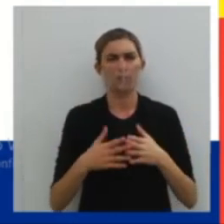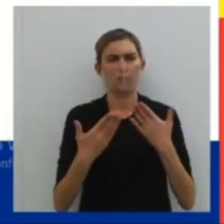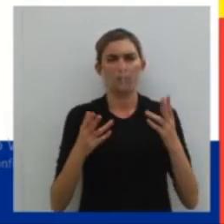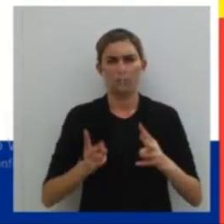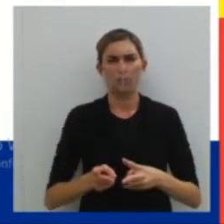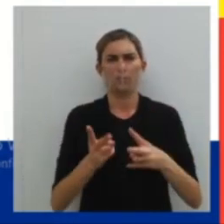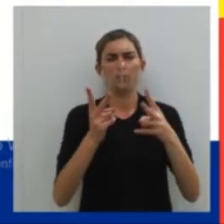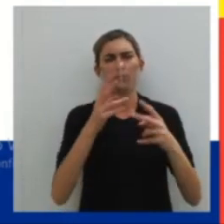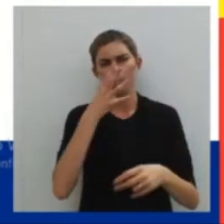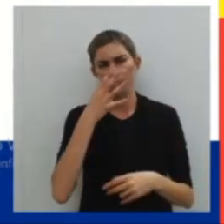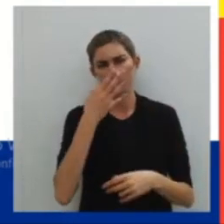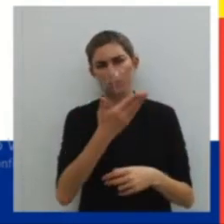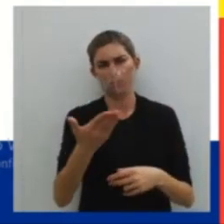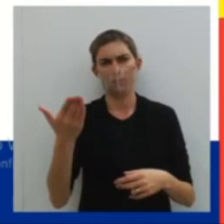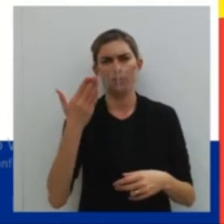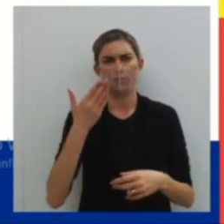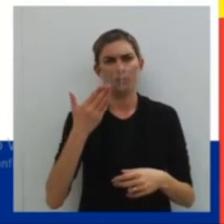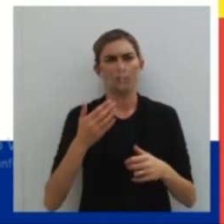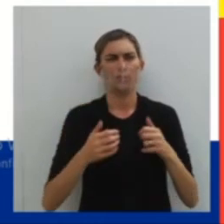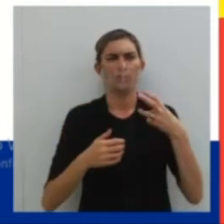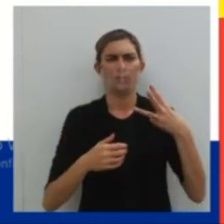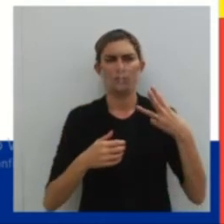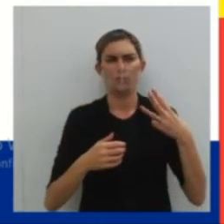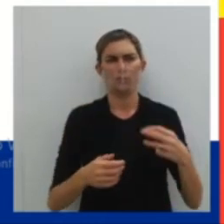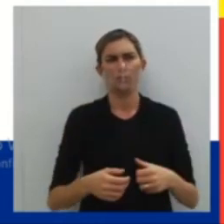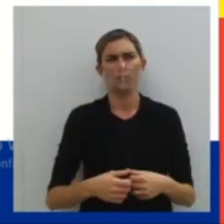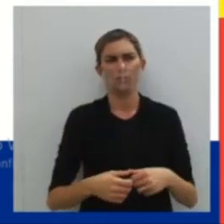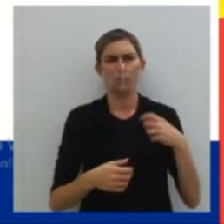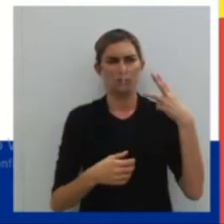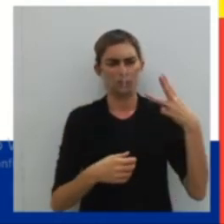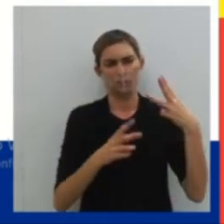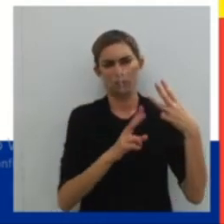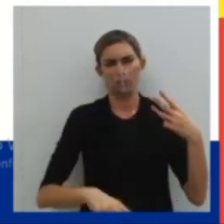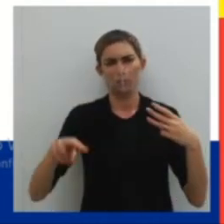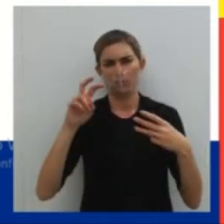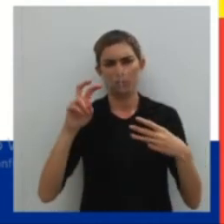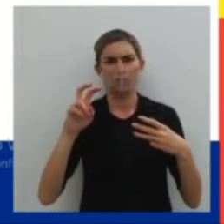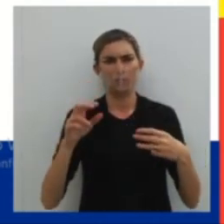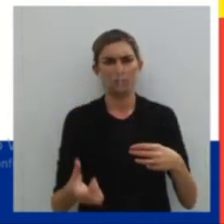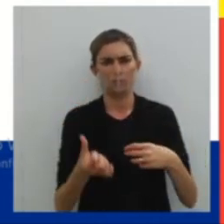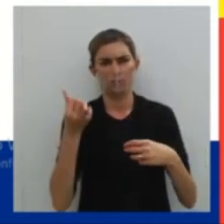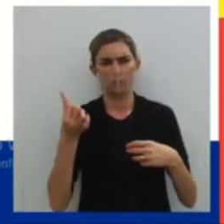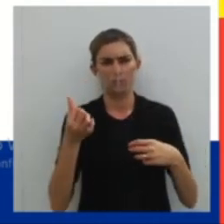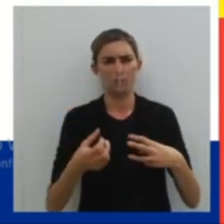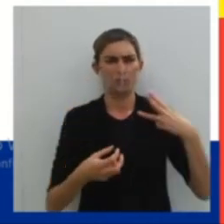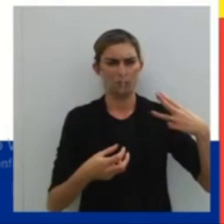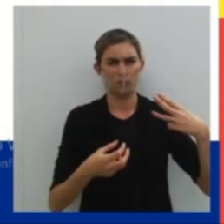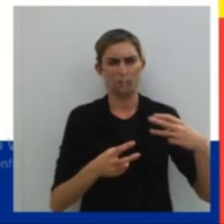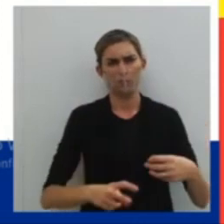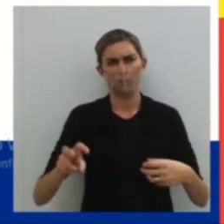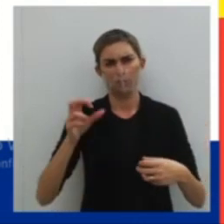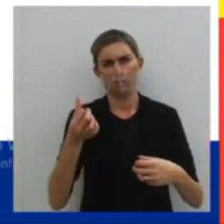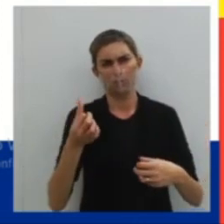assim por diante. Observe que o próximo elemento do conjunto A é o 3, vou associá-lo ao 5 e depois ao 6, olha, 3, 5,